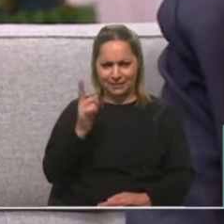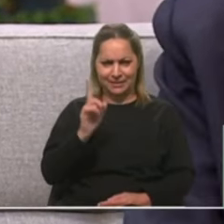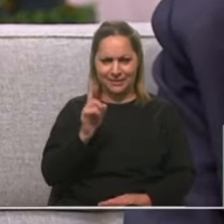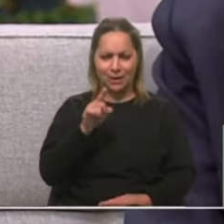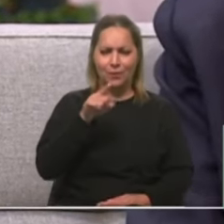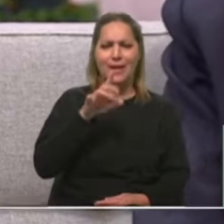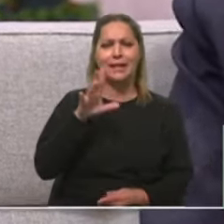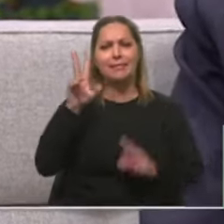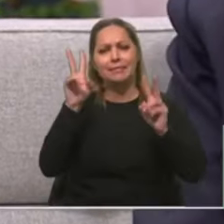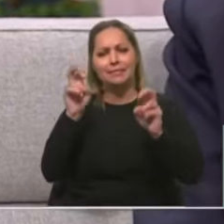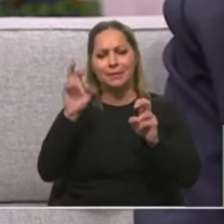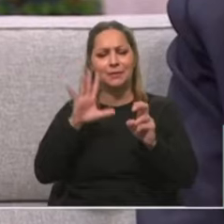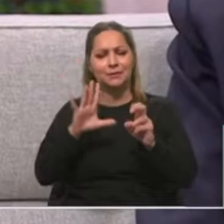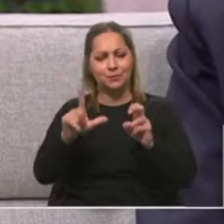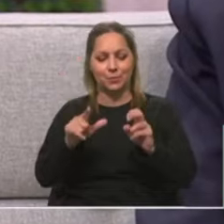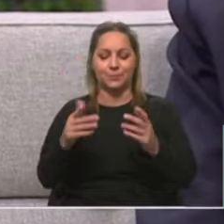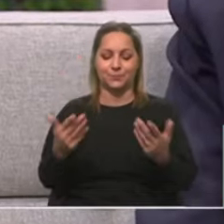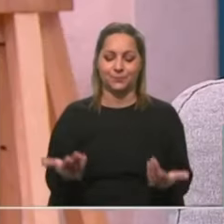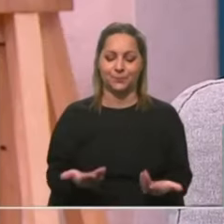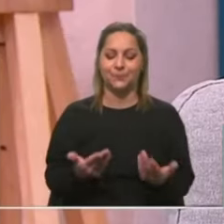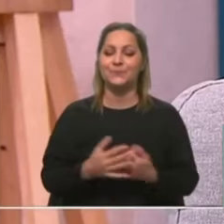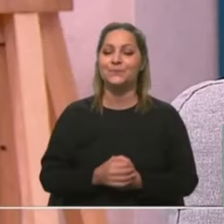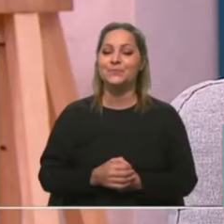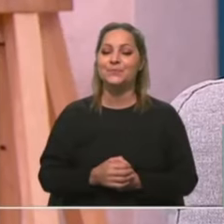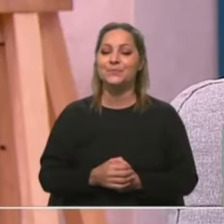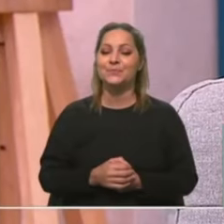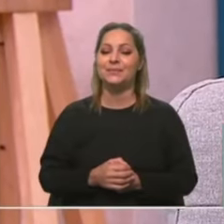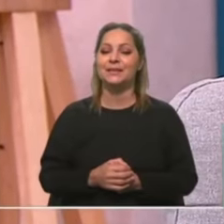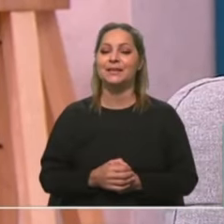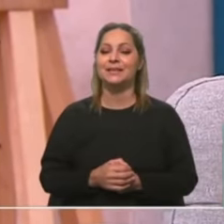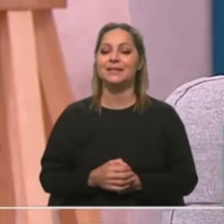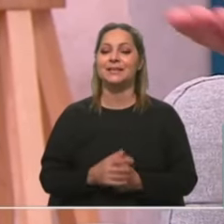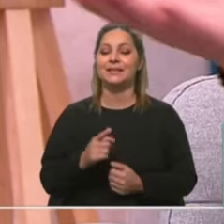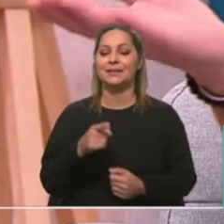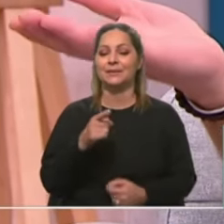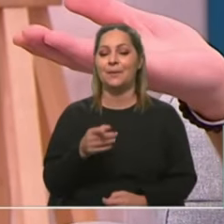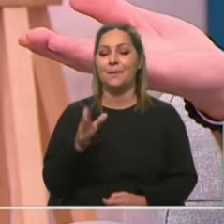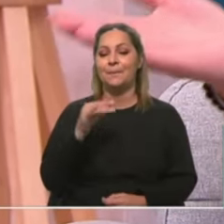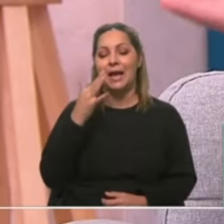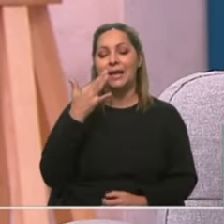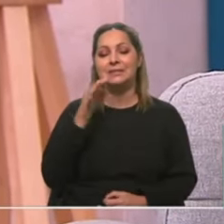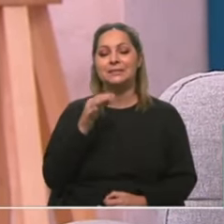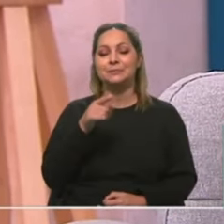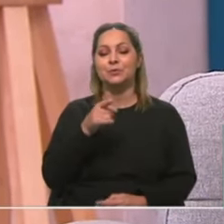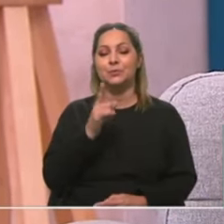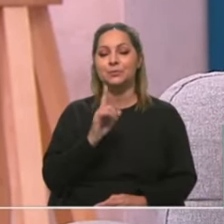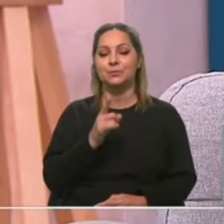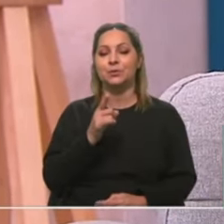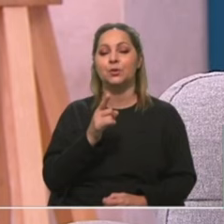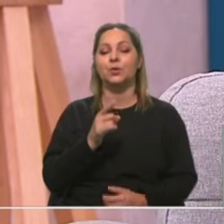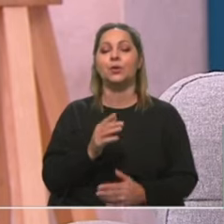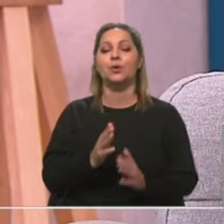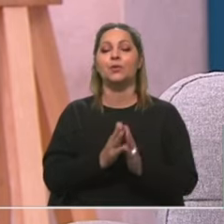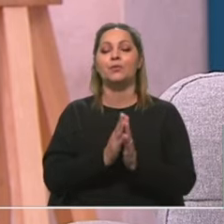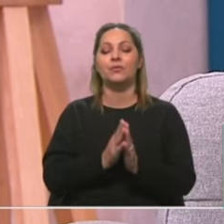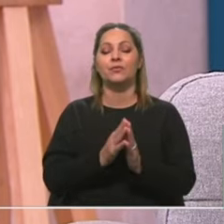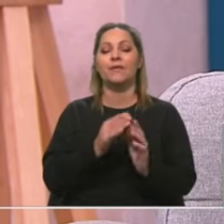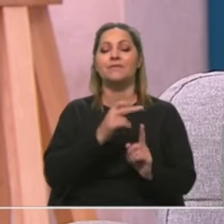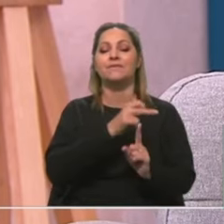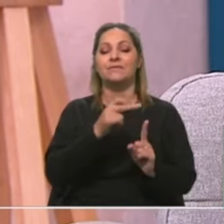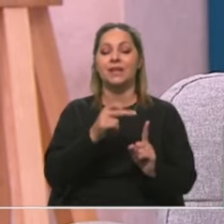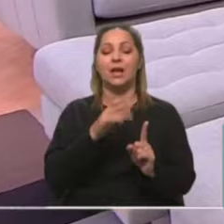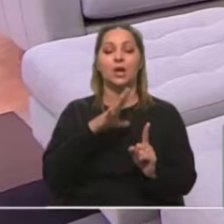sobre Lisboa. Ah, é sobre Lisboa. Lisboa, olha, então vou começar com esta, que é mais simples. Por favor, Sr. Presidente, complete a